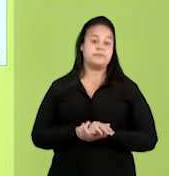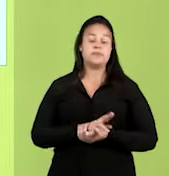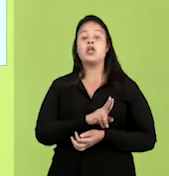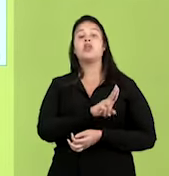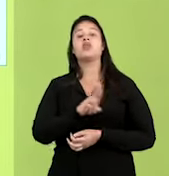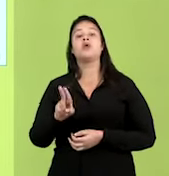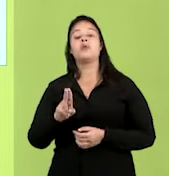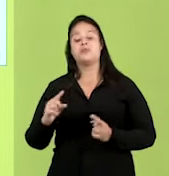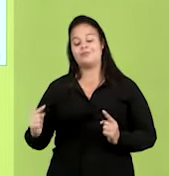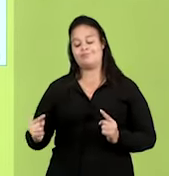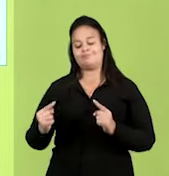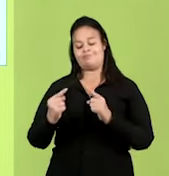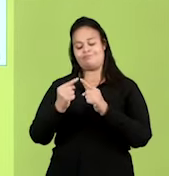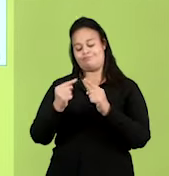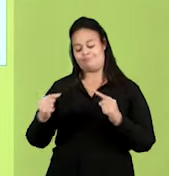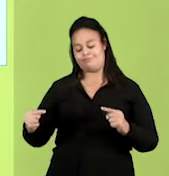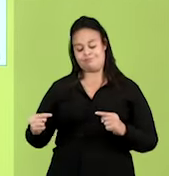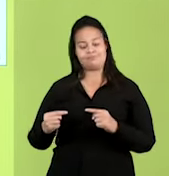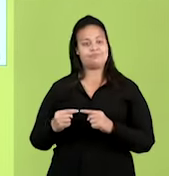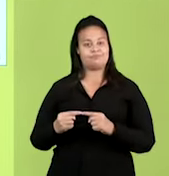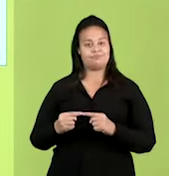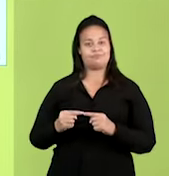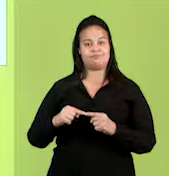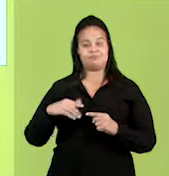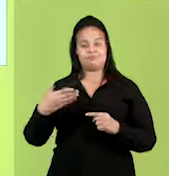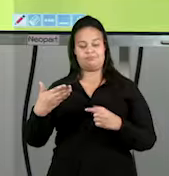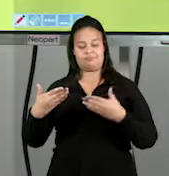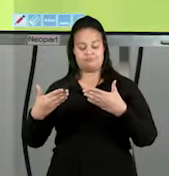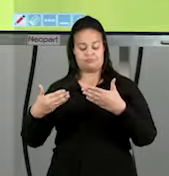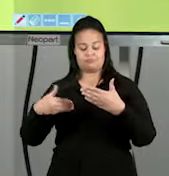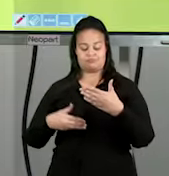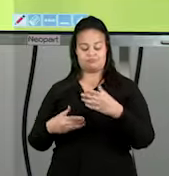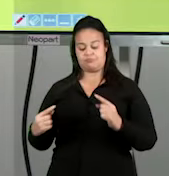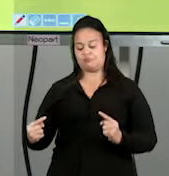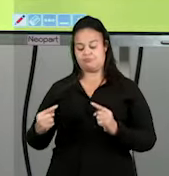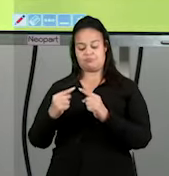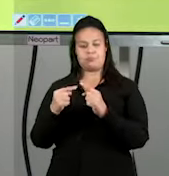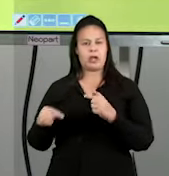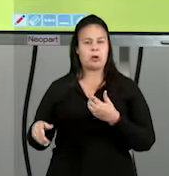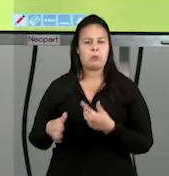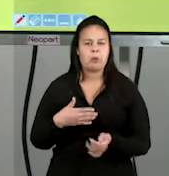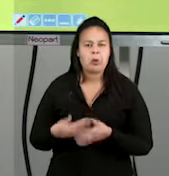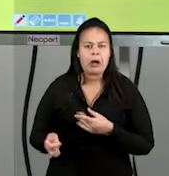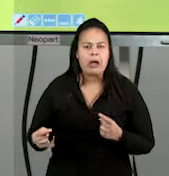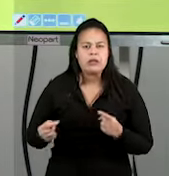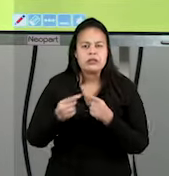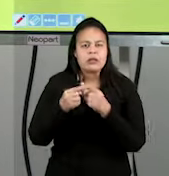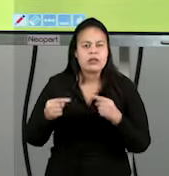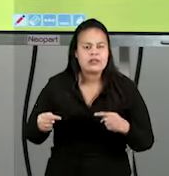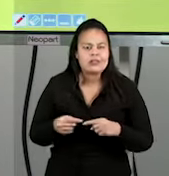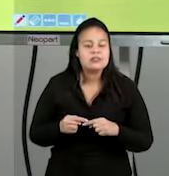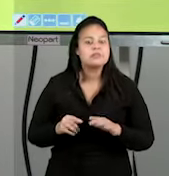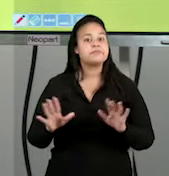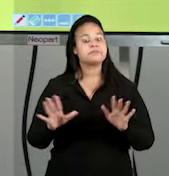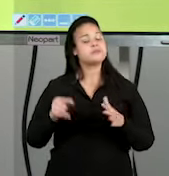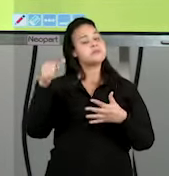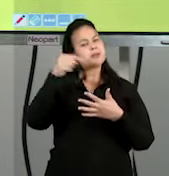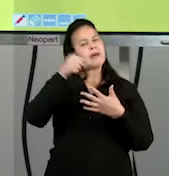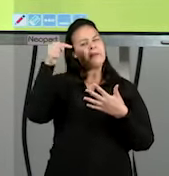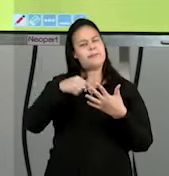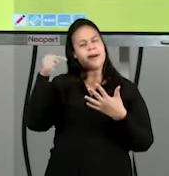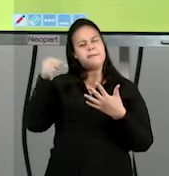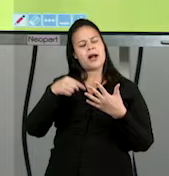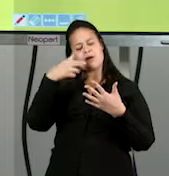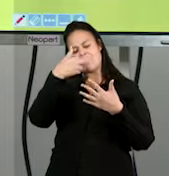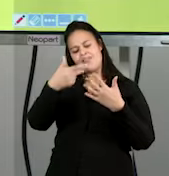de triângulo equilátero. Não é qualquer triângulo. Nós temos vários tipos de triângulos que nós